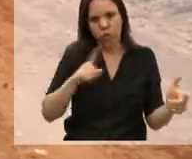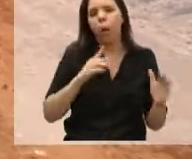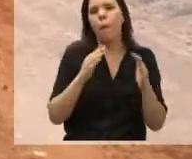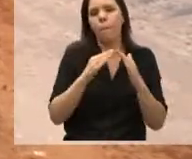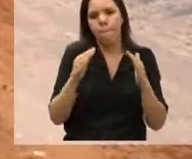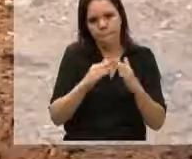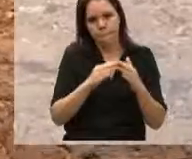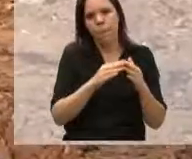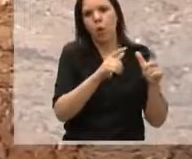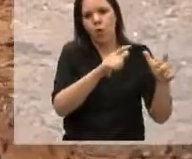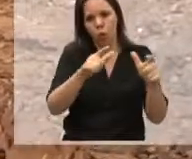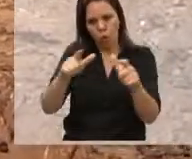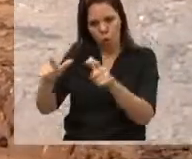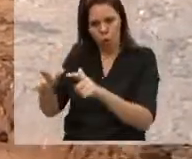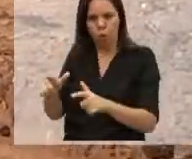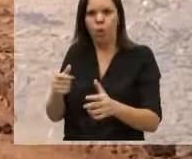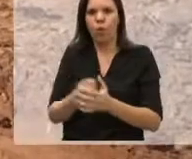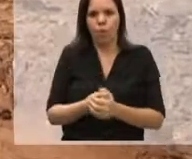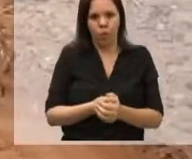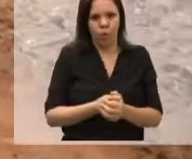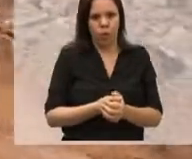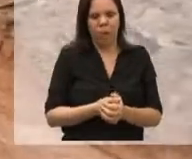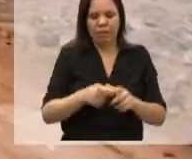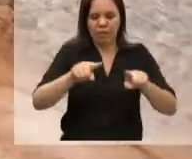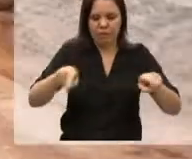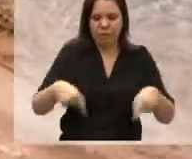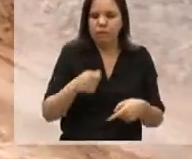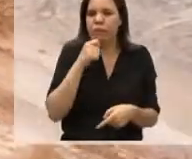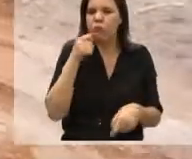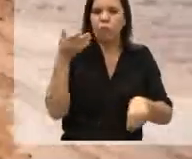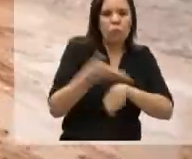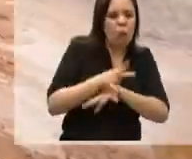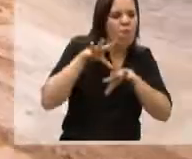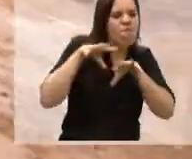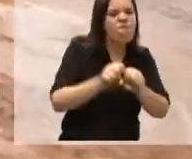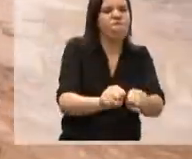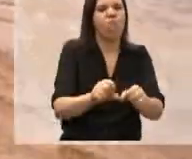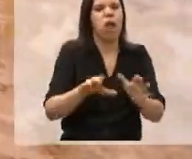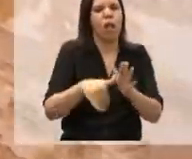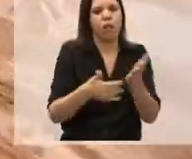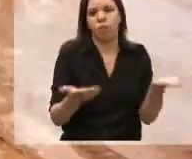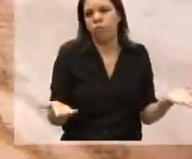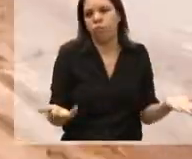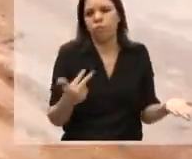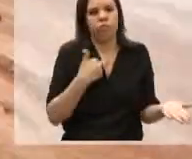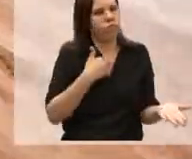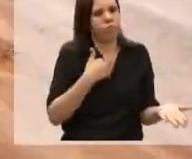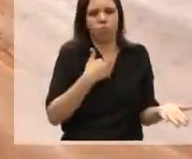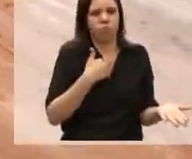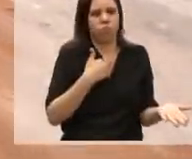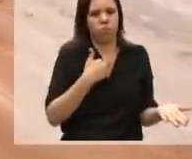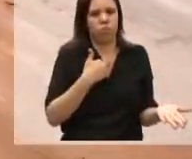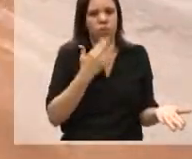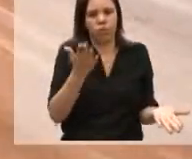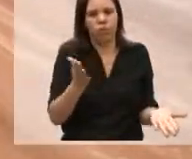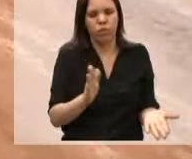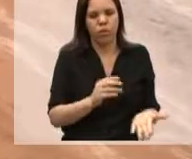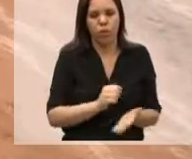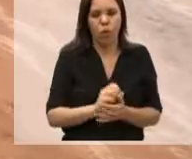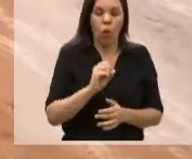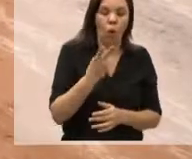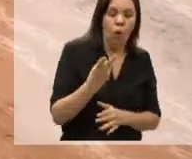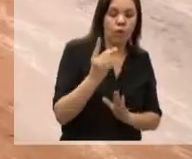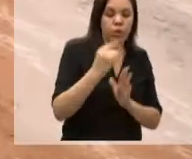morando em casas, em terrenos que foram invadidos. Então, o que acontece? Chegou a um ponto que não tem mais jeito. Ou